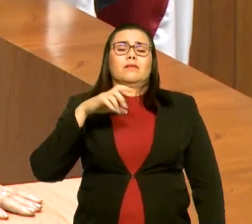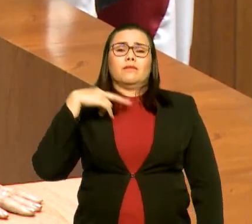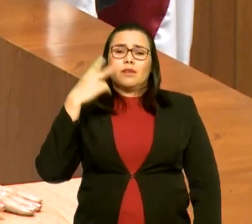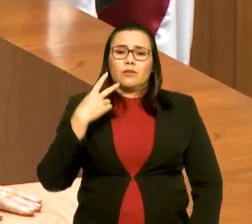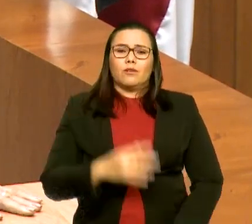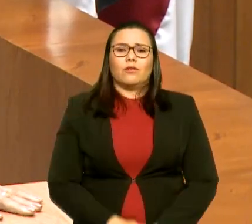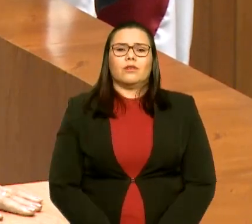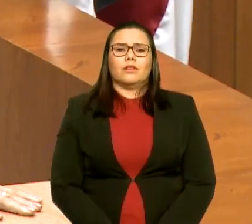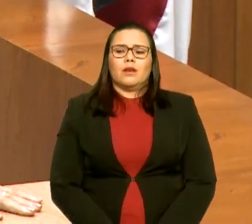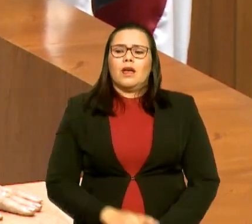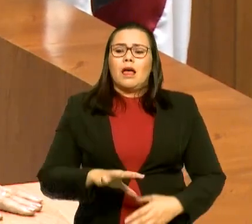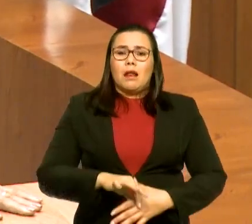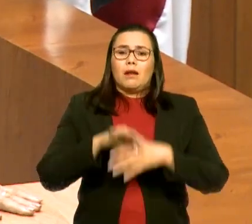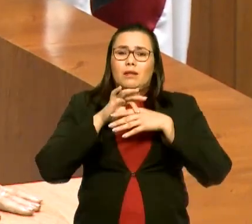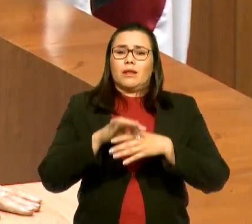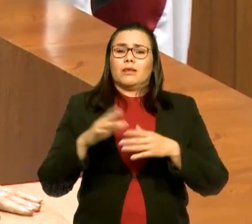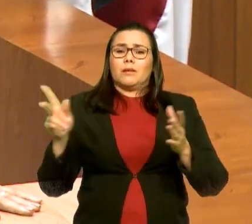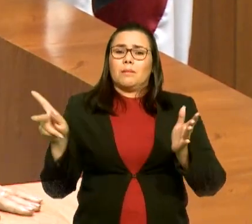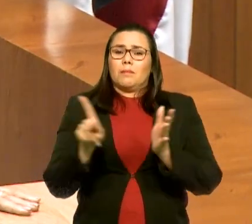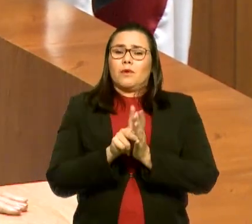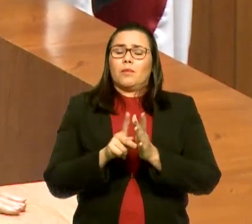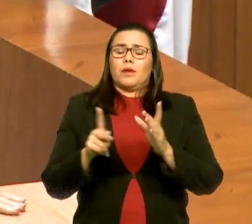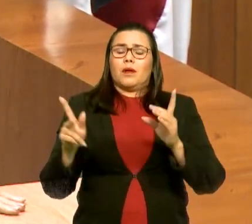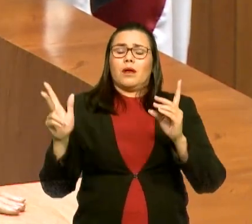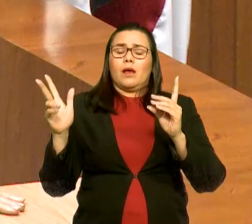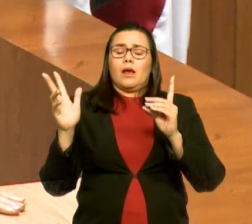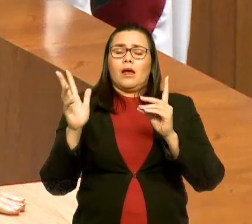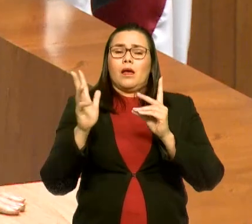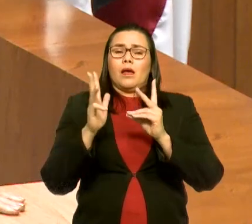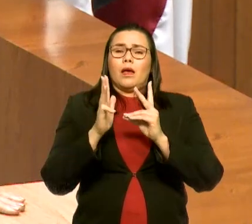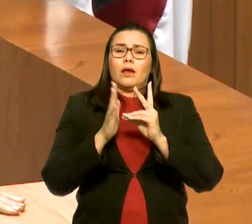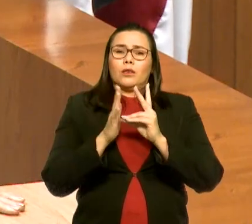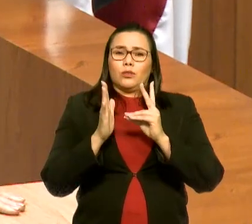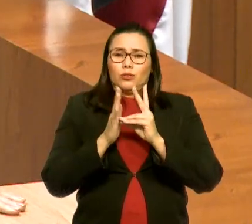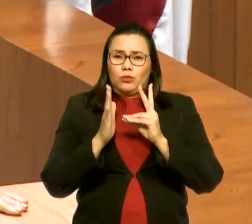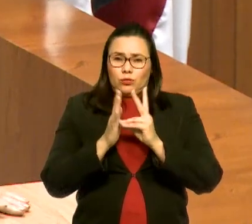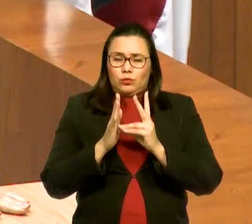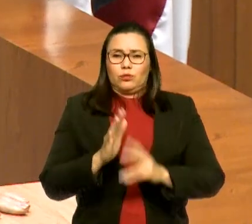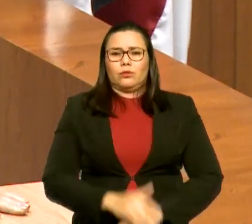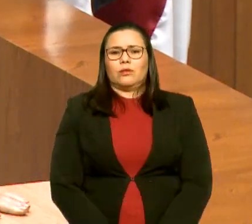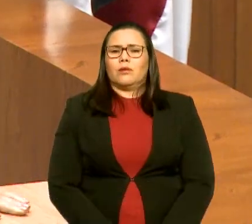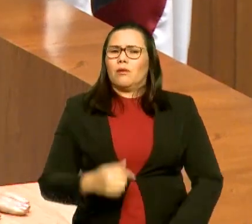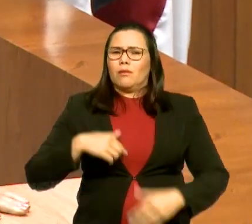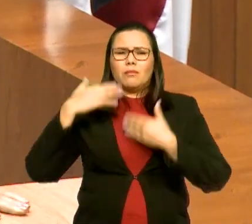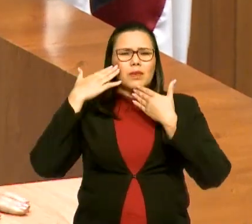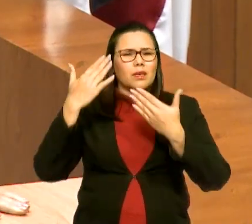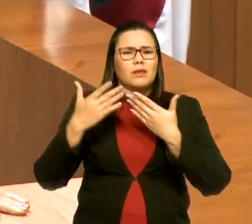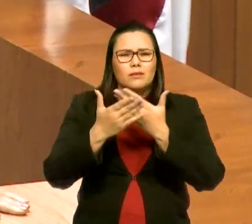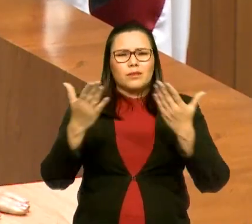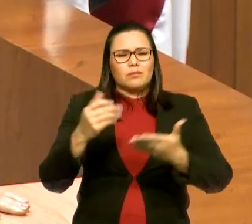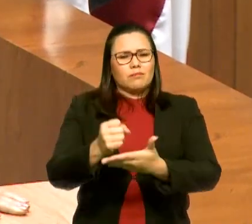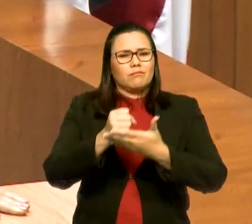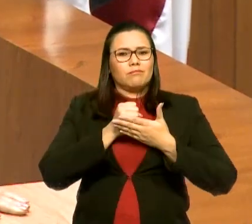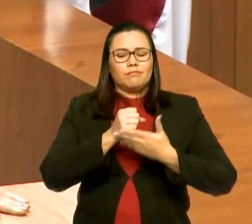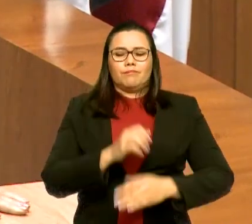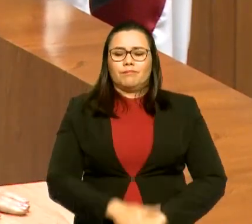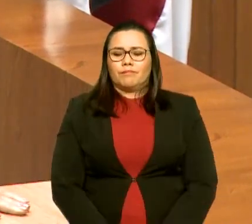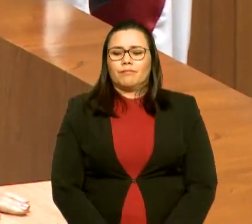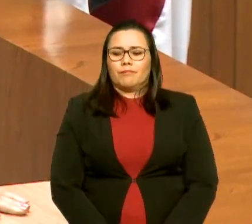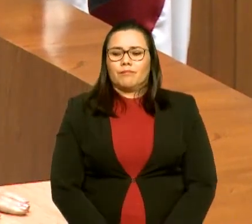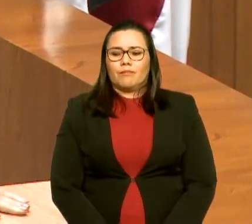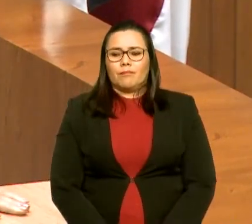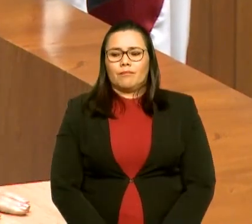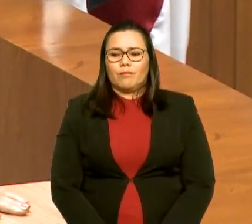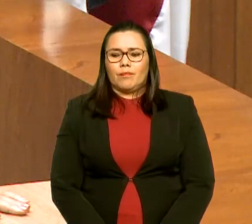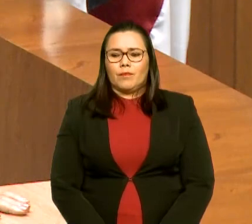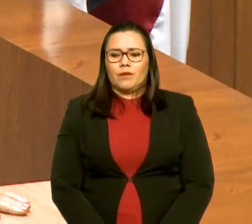indígenas, obrigada. Alegro-me com os demais colegas que lograram êxito êxito nas urnas.